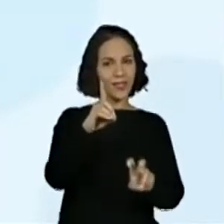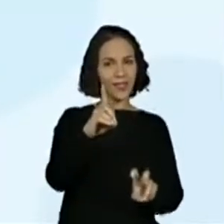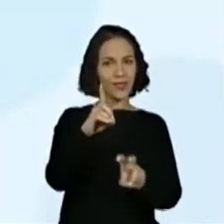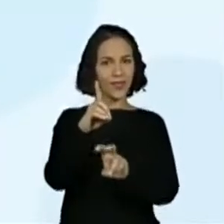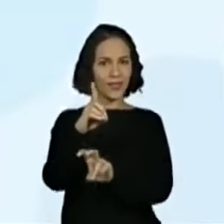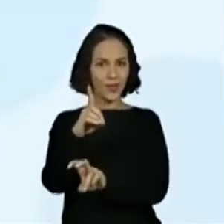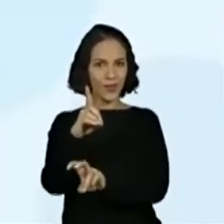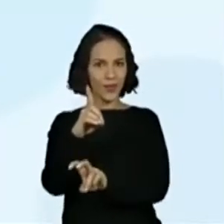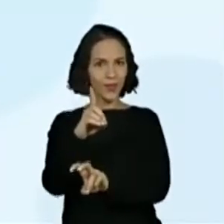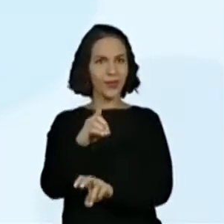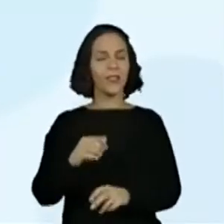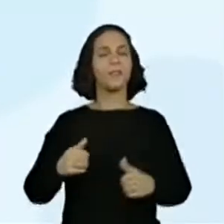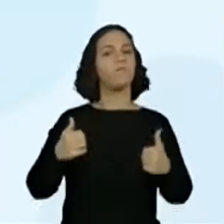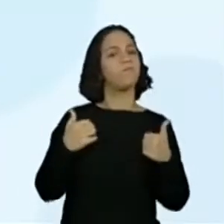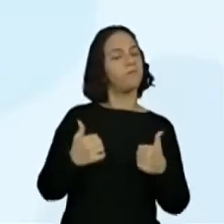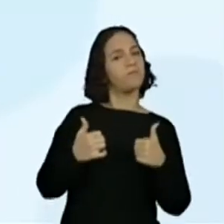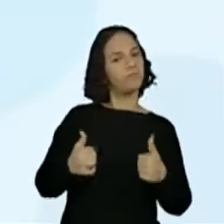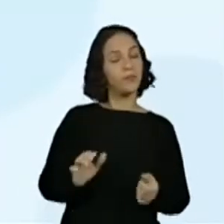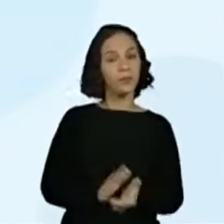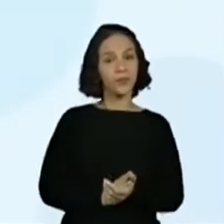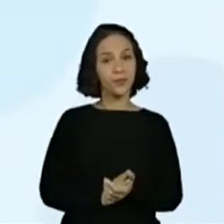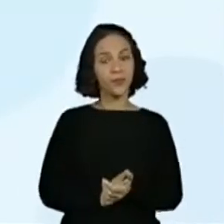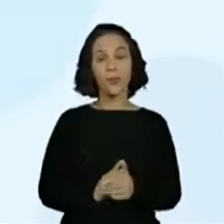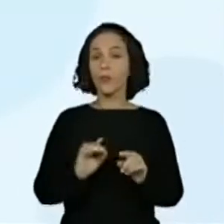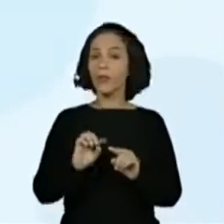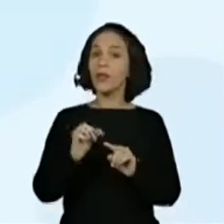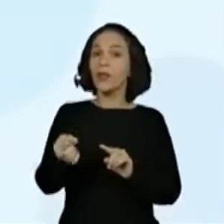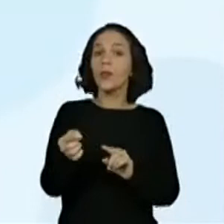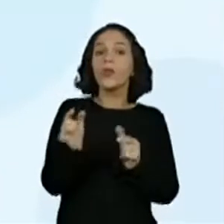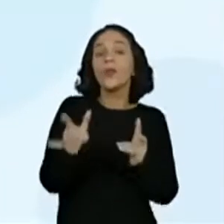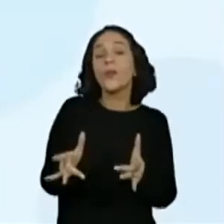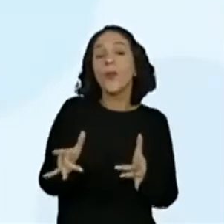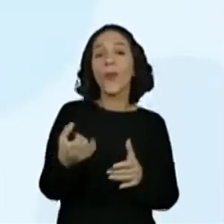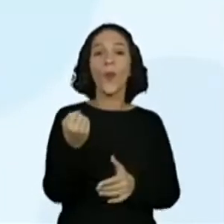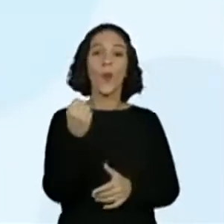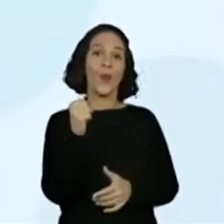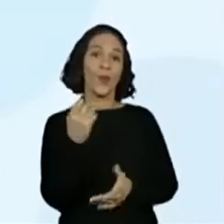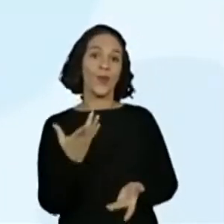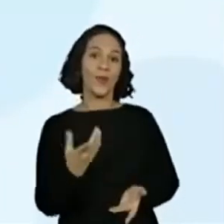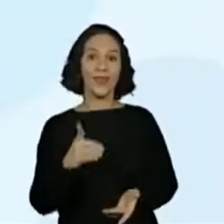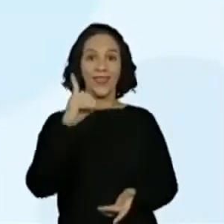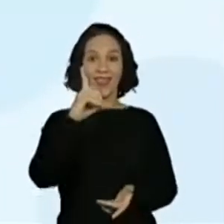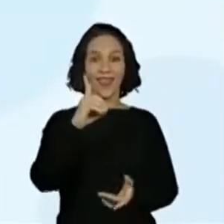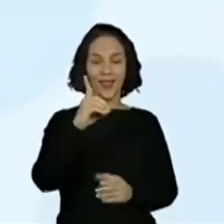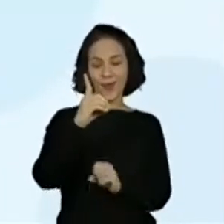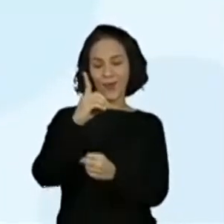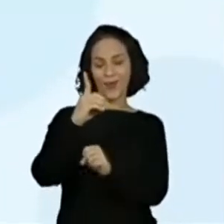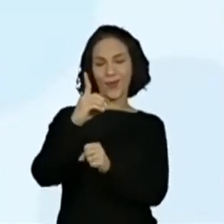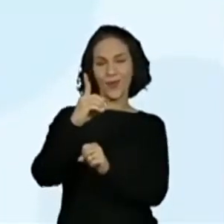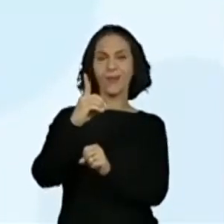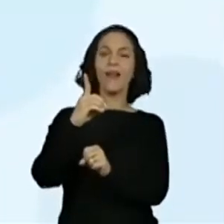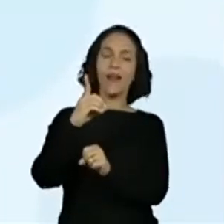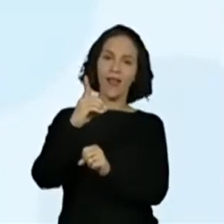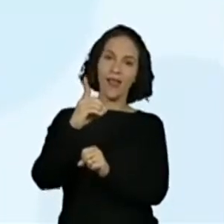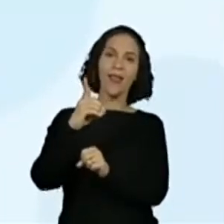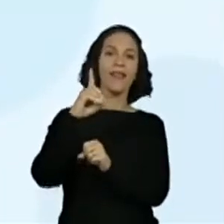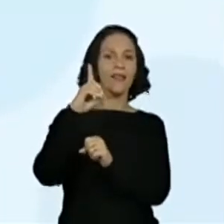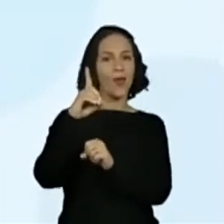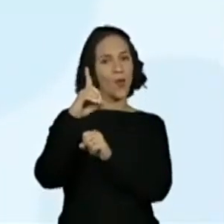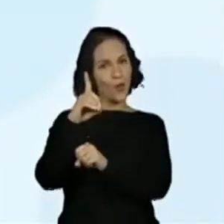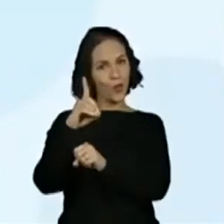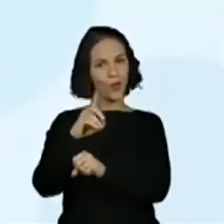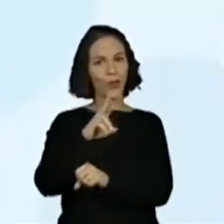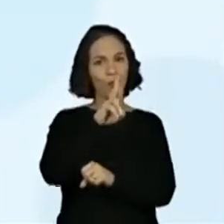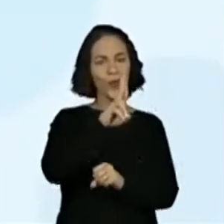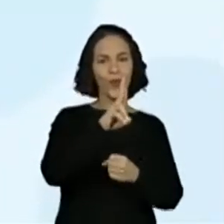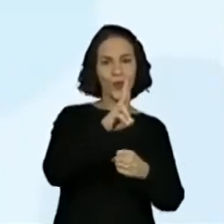55. Muito bom. E continuando, só sobra o 8. Então, seria o 88, porque